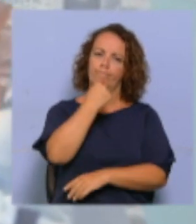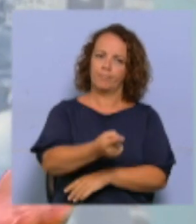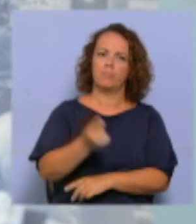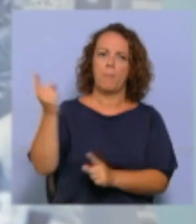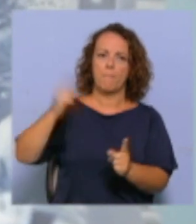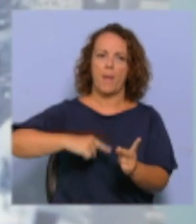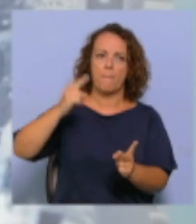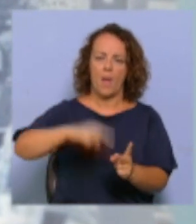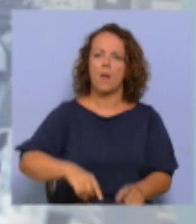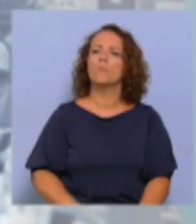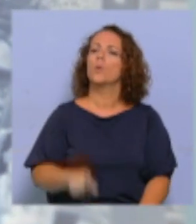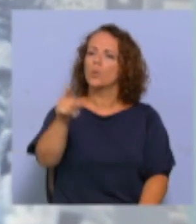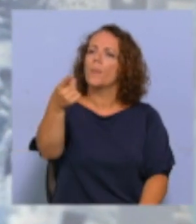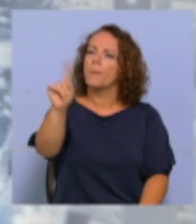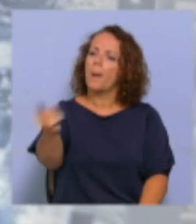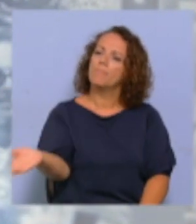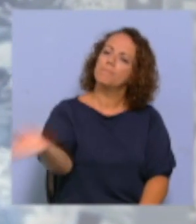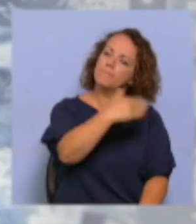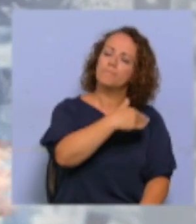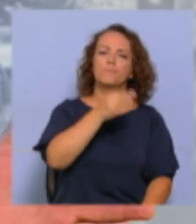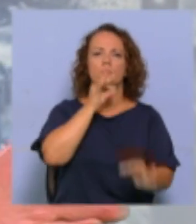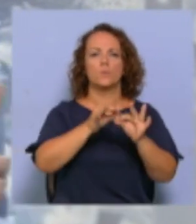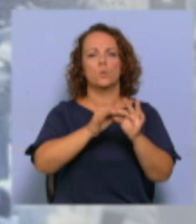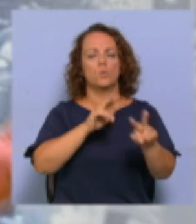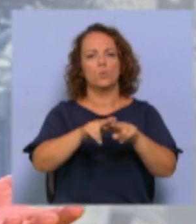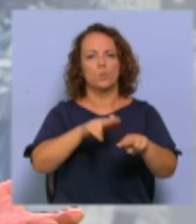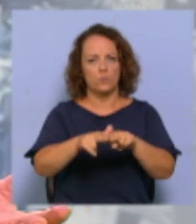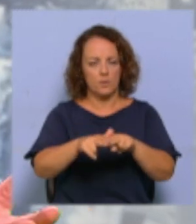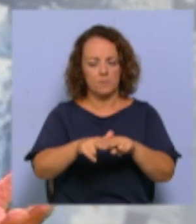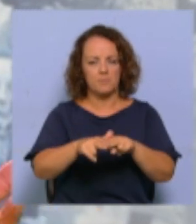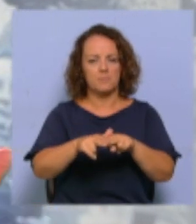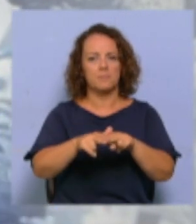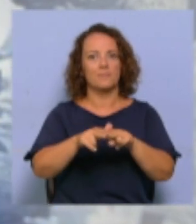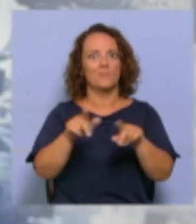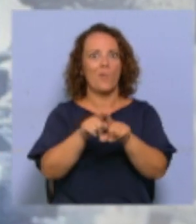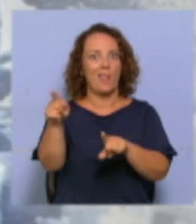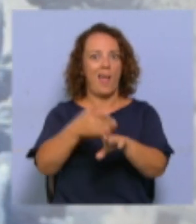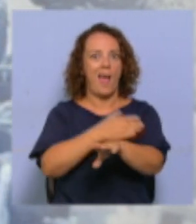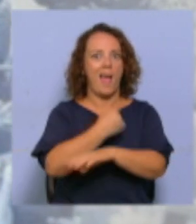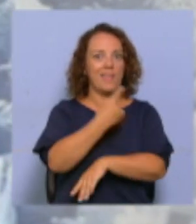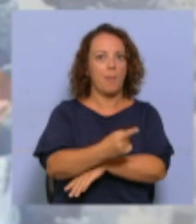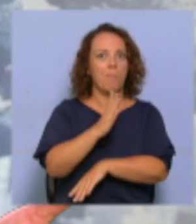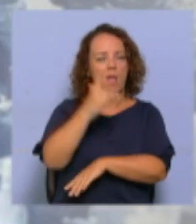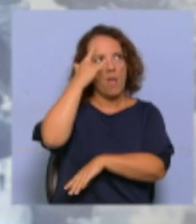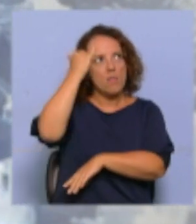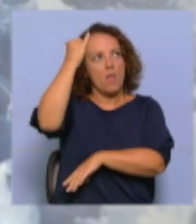repetido, e de vós também para a minha vinha. E falávamos da ousadia criativa que é preciso ter. É a resposta a este